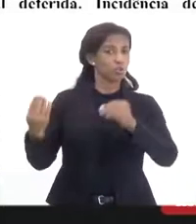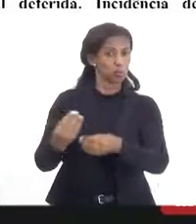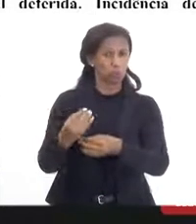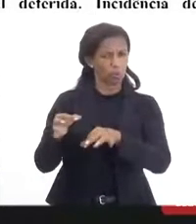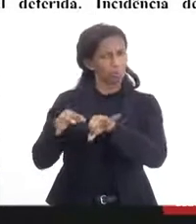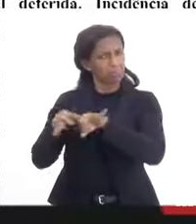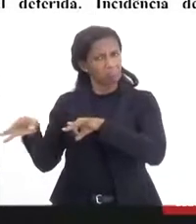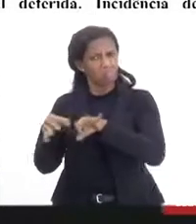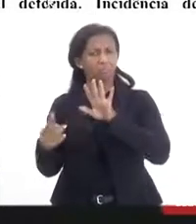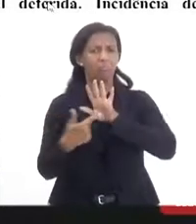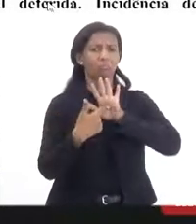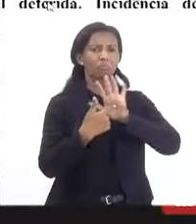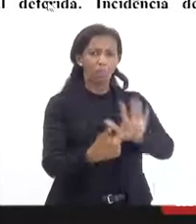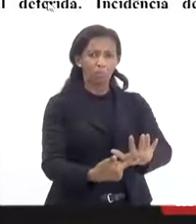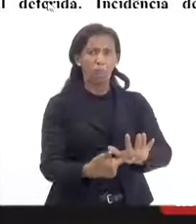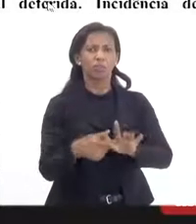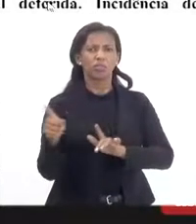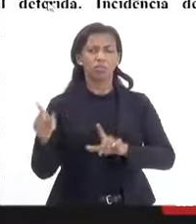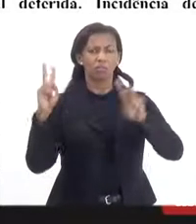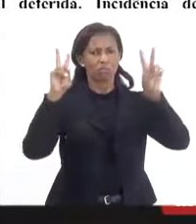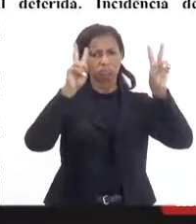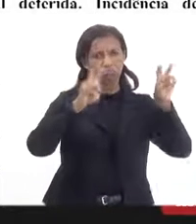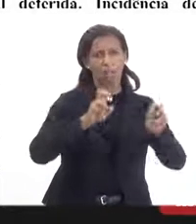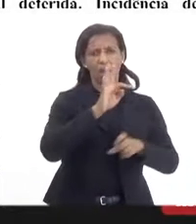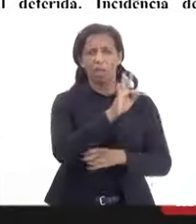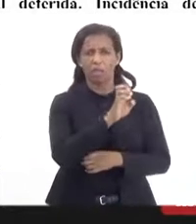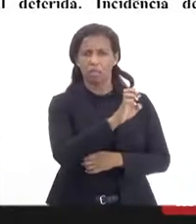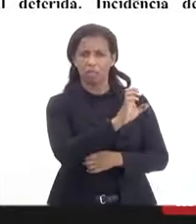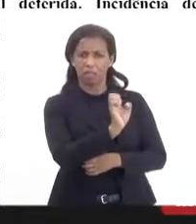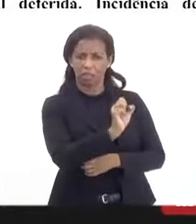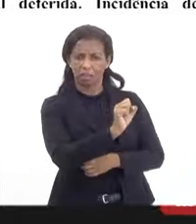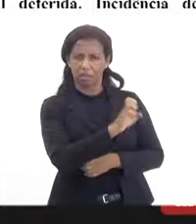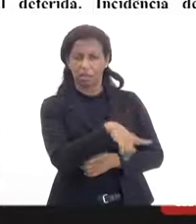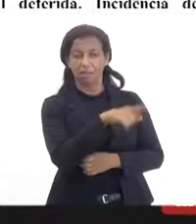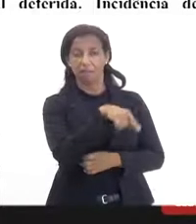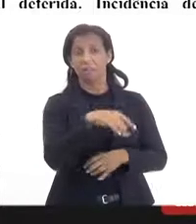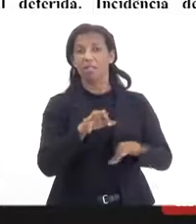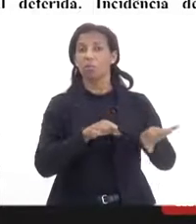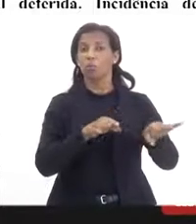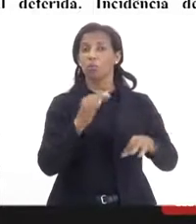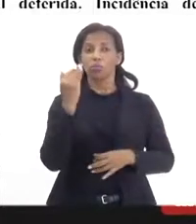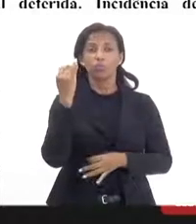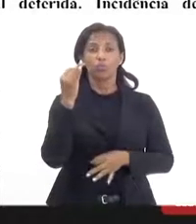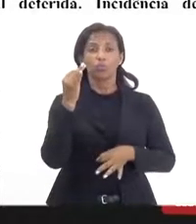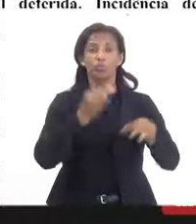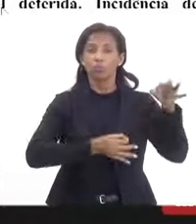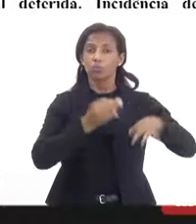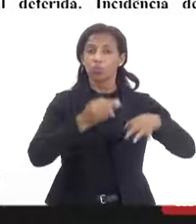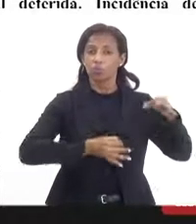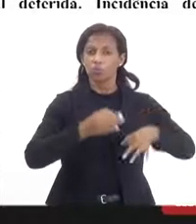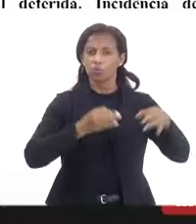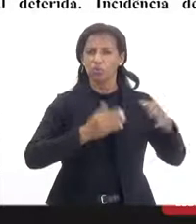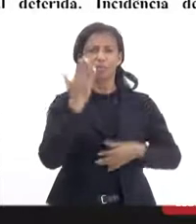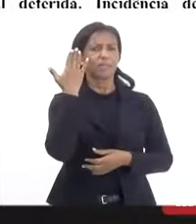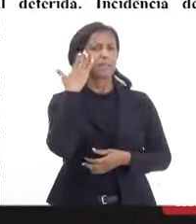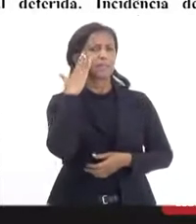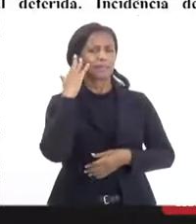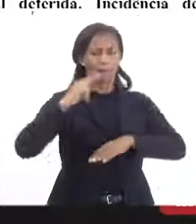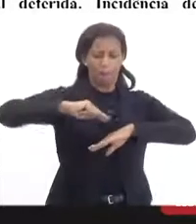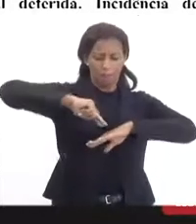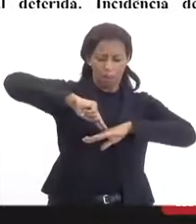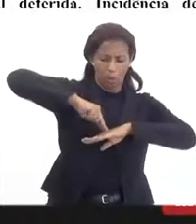mostra aqui que é uma tese, né, uma tese que o juiz entendeu, o judiciário entendeu, que broca